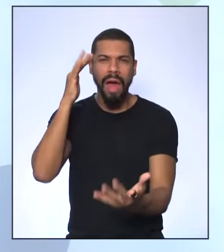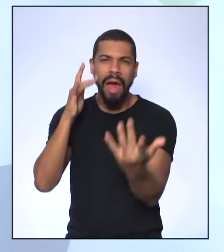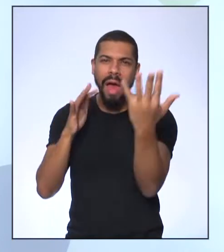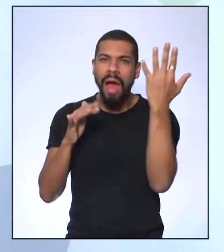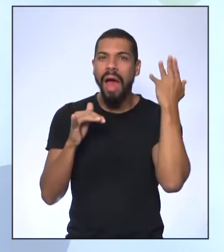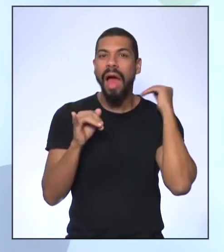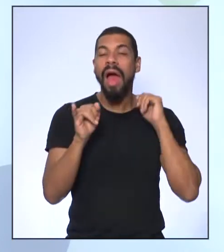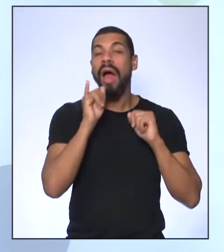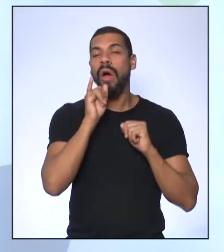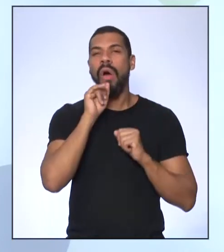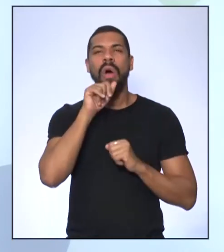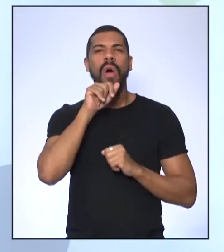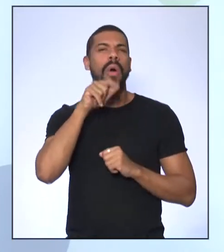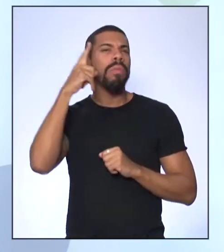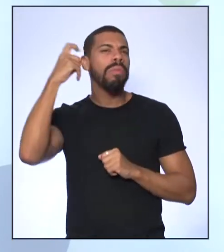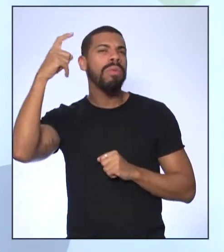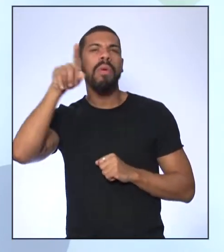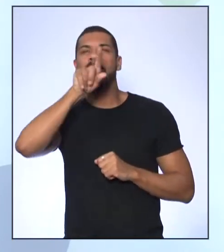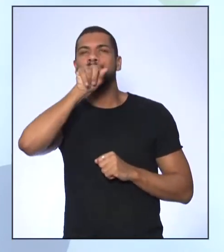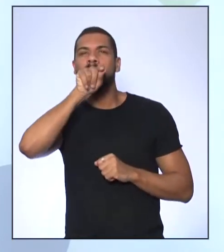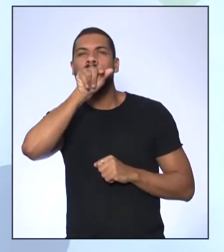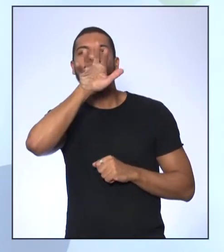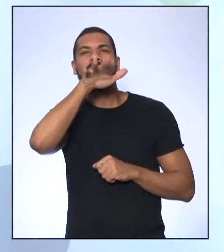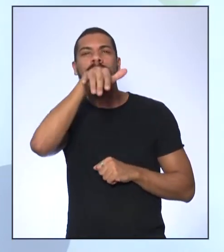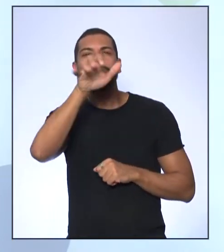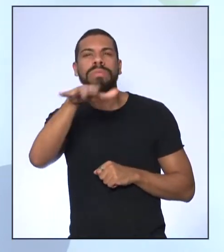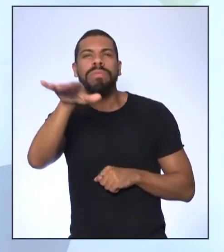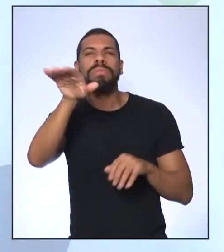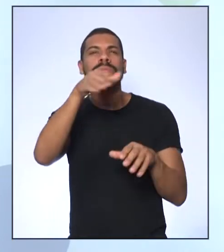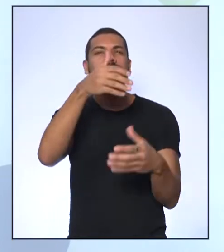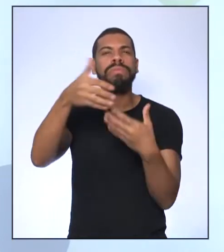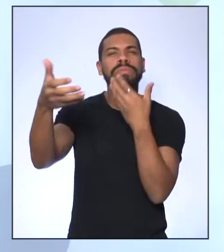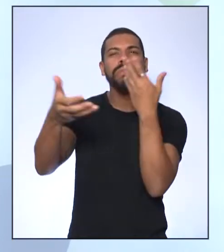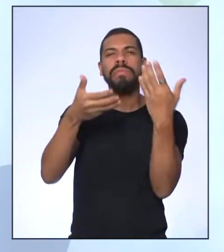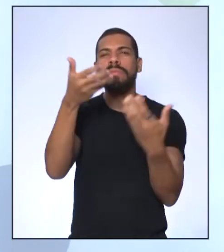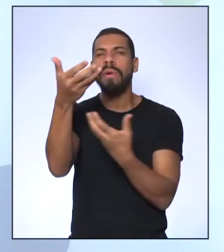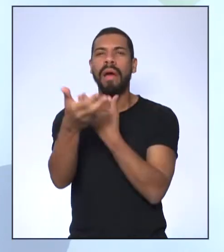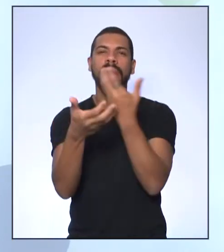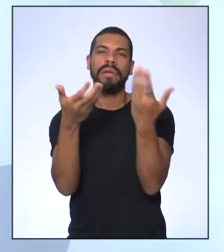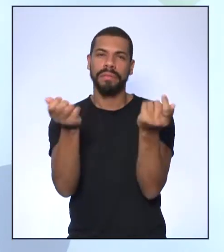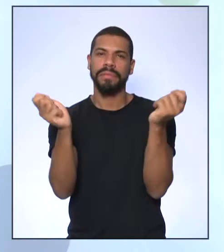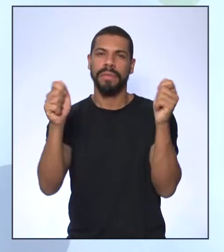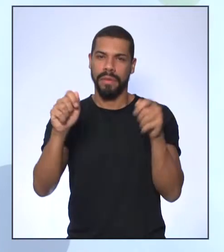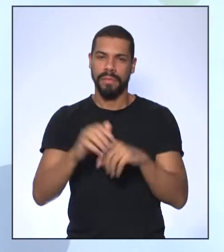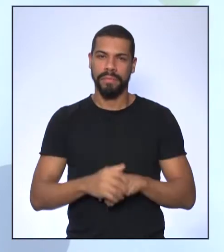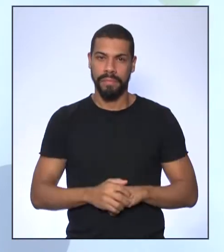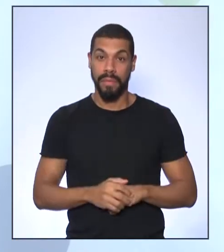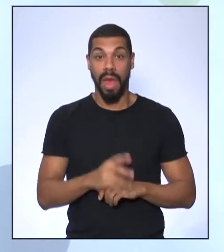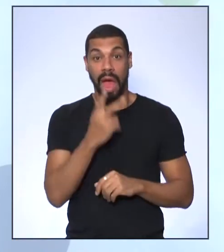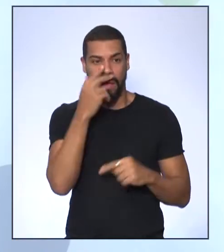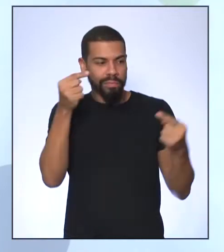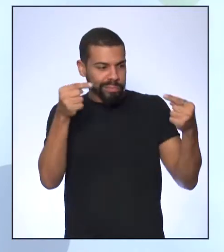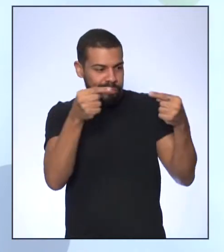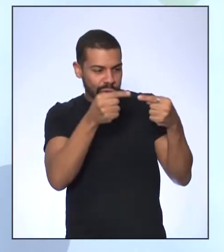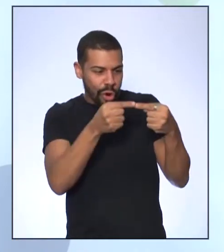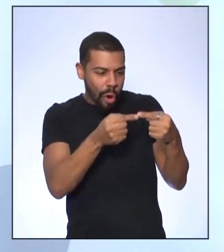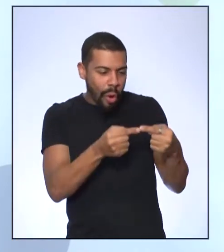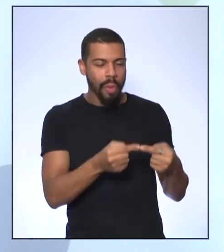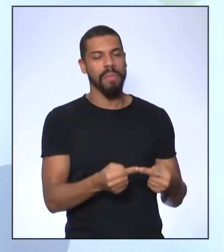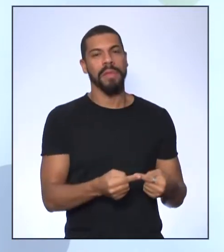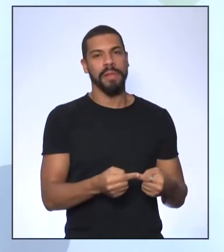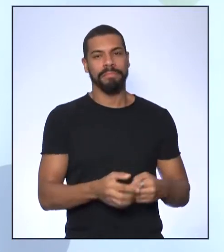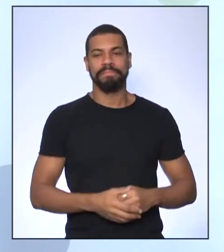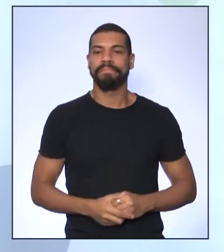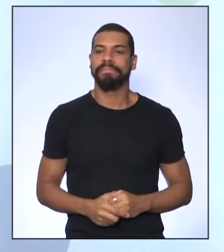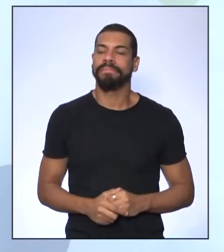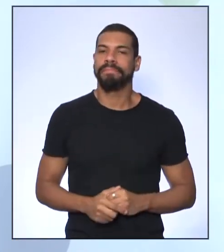áudio passarinhos cantando, o vento tocando folhas, e aí eu componho a paisagem sonora que vai dar luz à imaginação daquelas